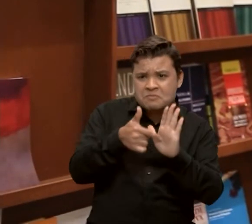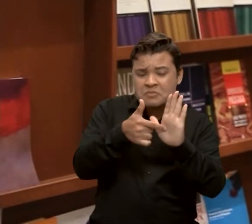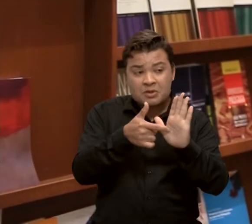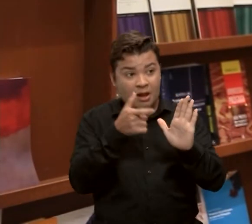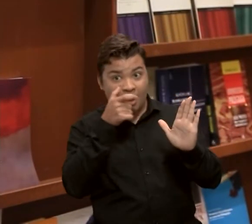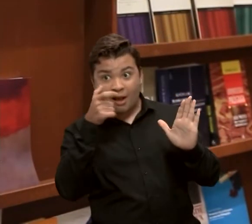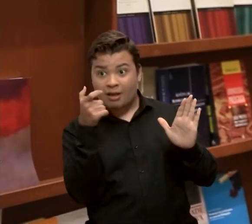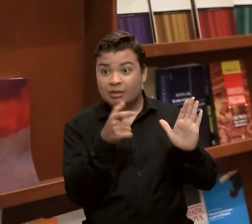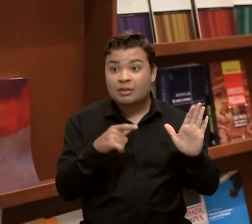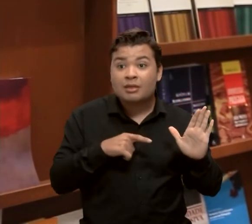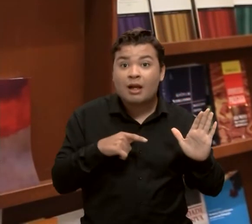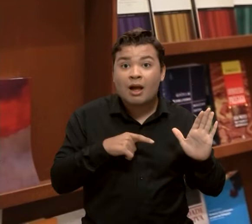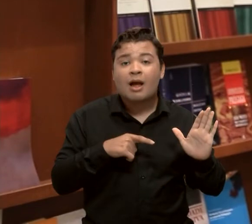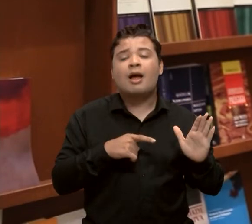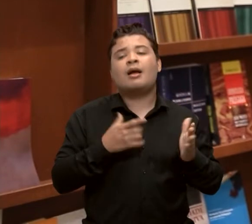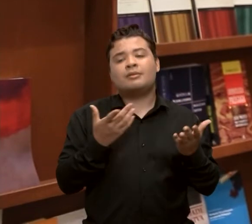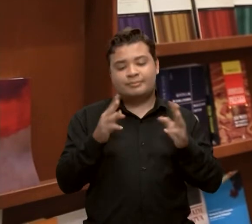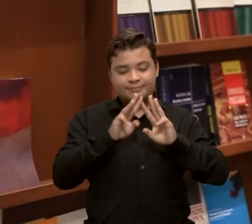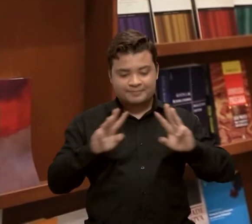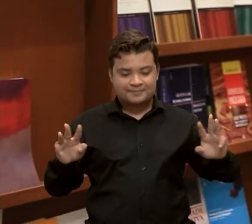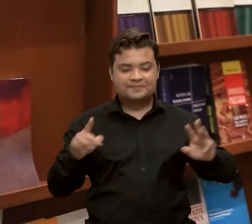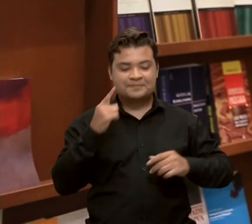aqui? Basta acessar